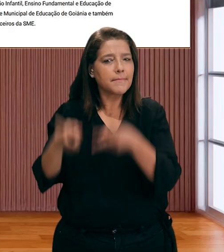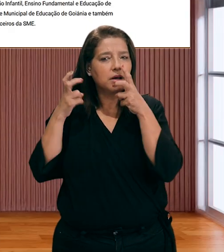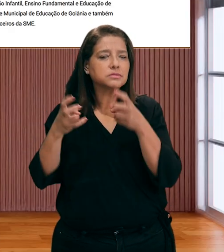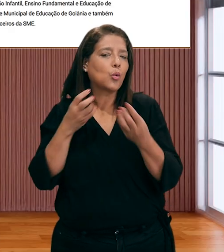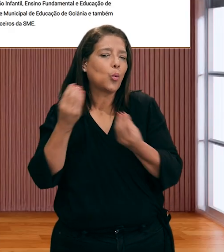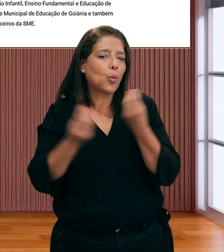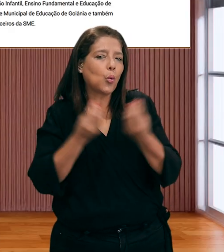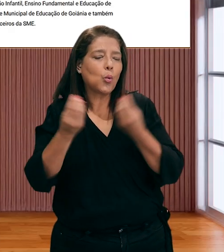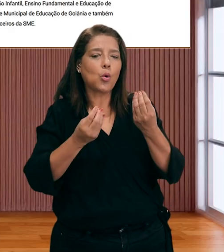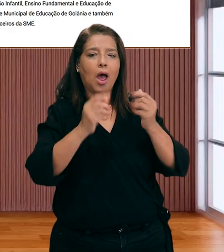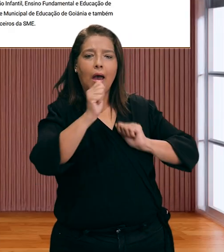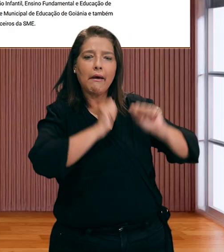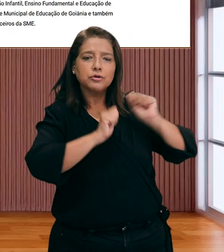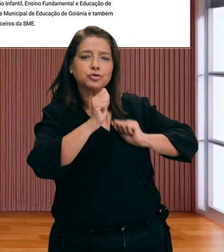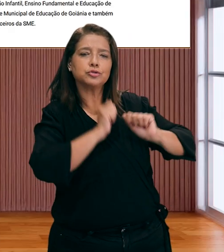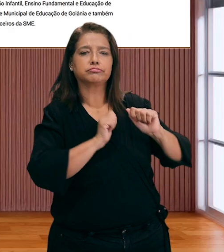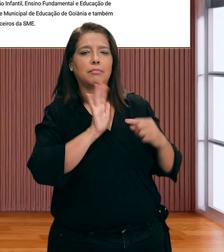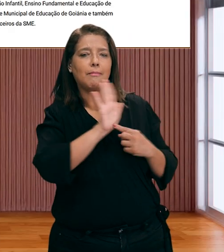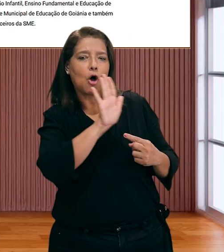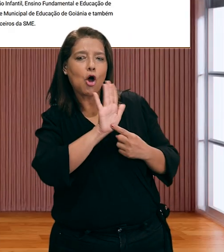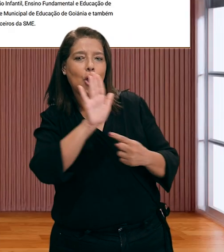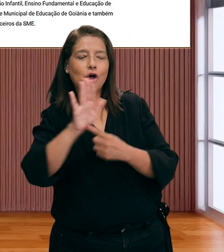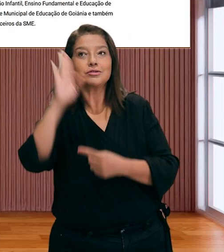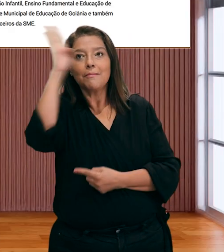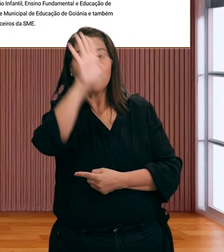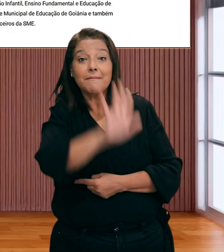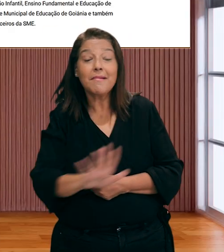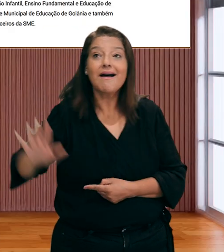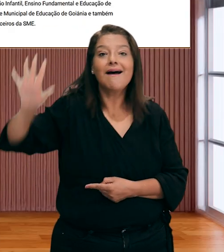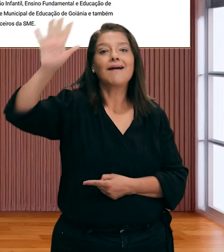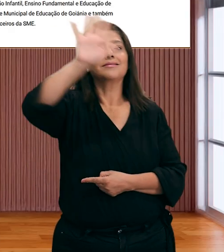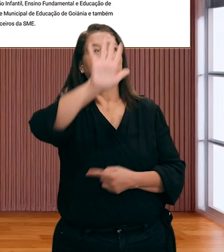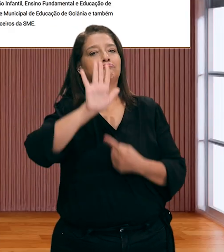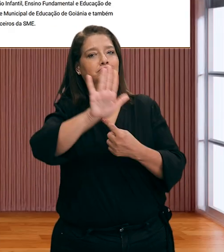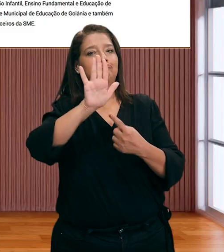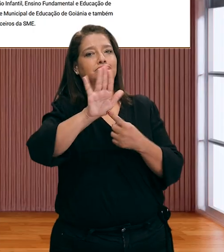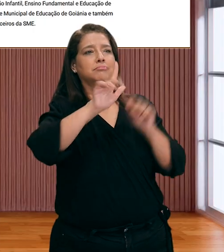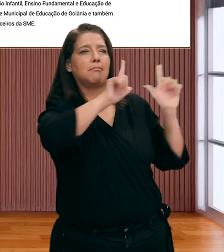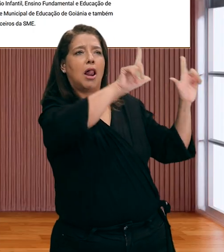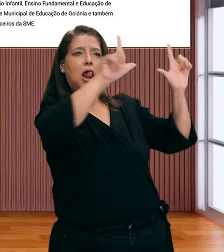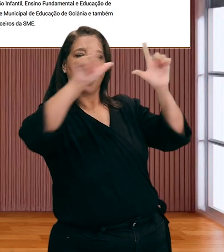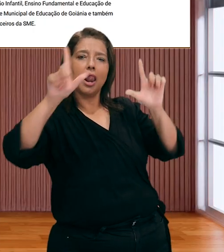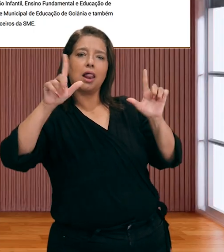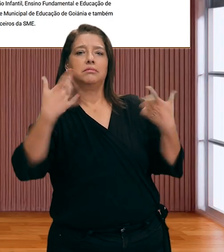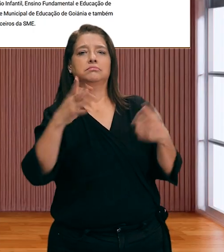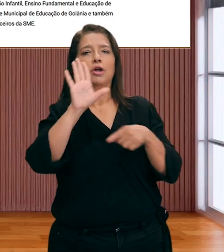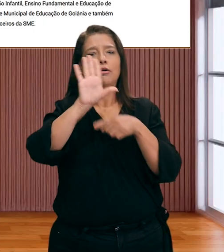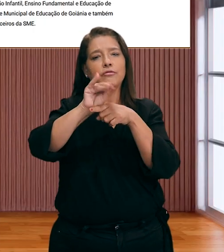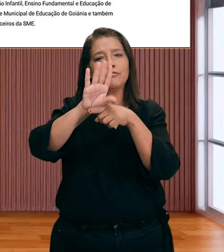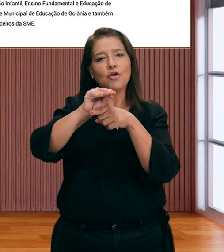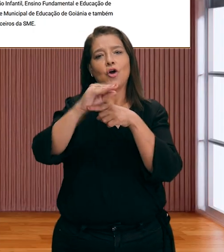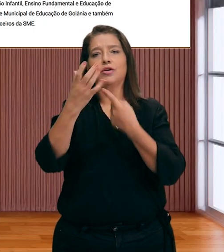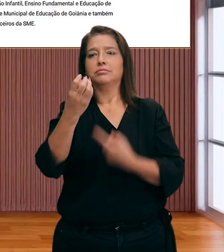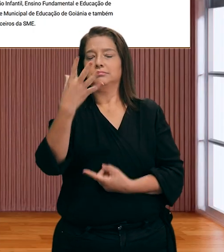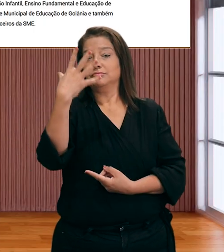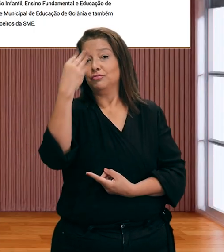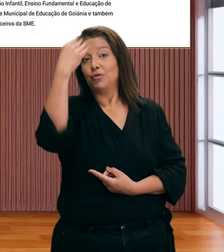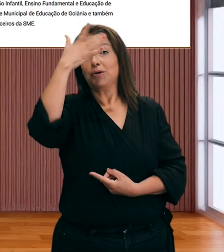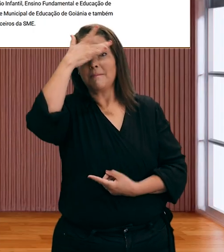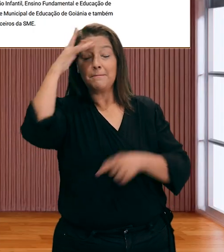percebeu como os artistas mostram o Brasil em suas obras? Tem retrato de